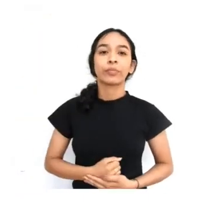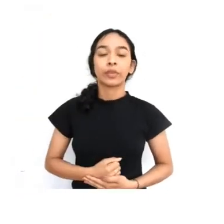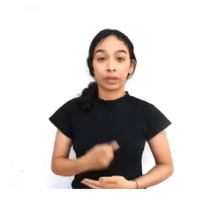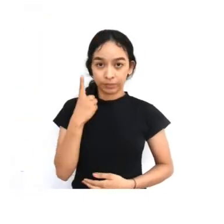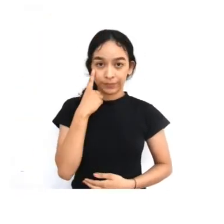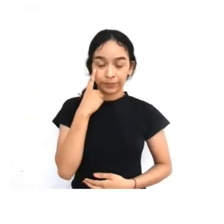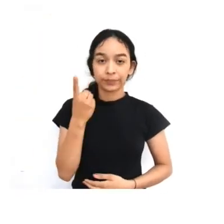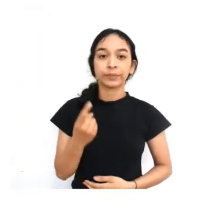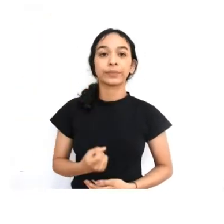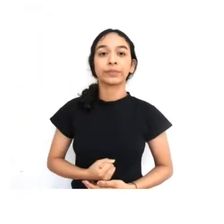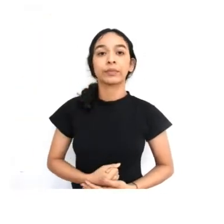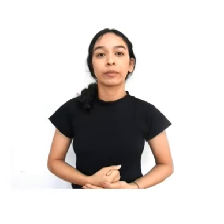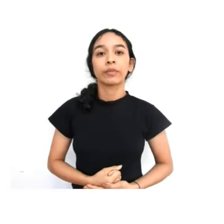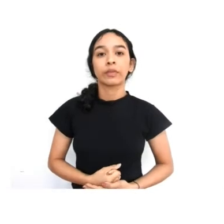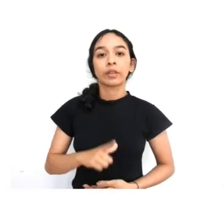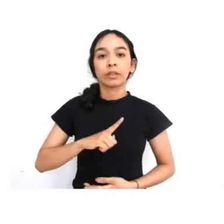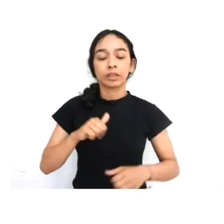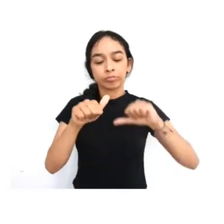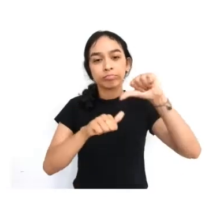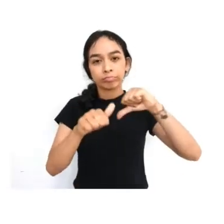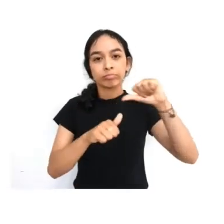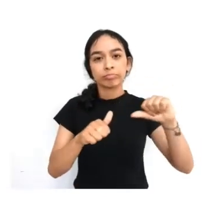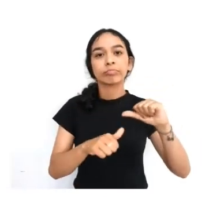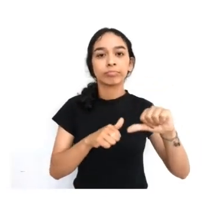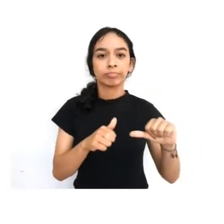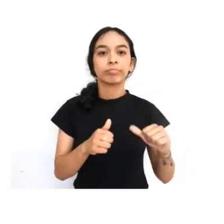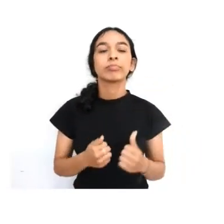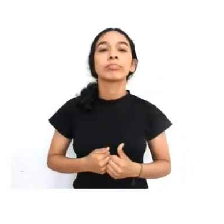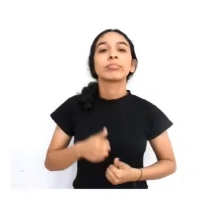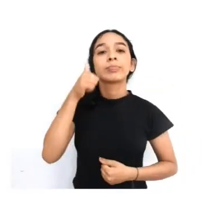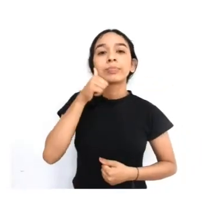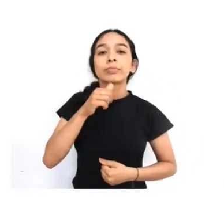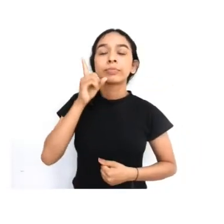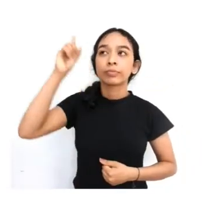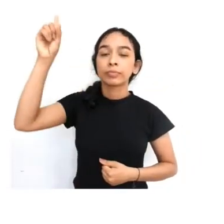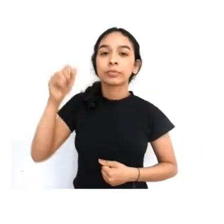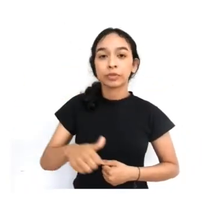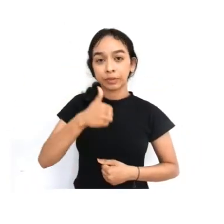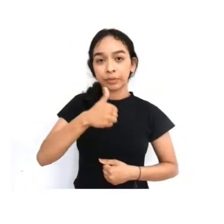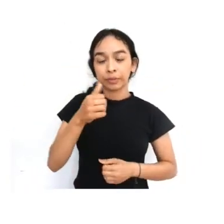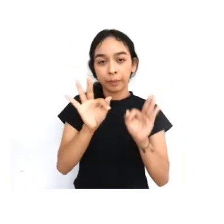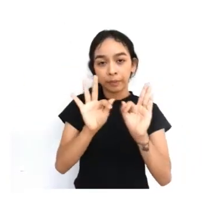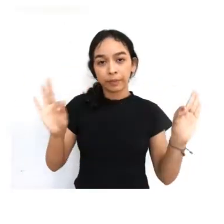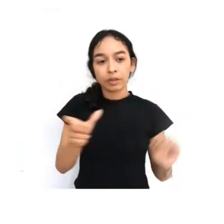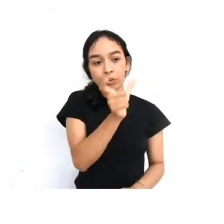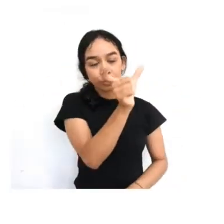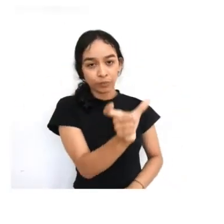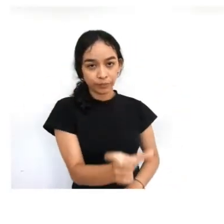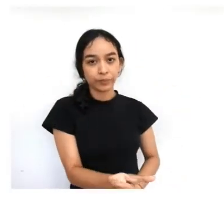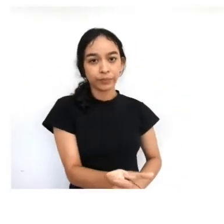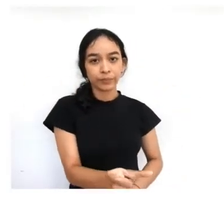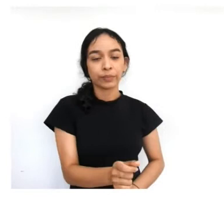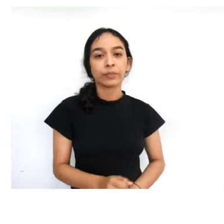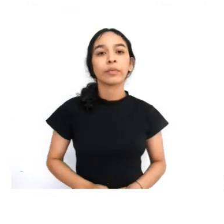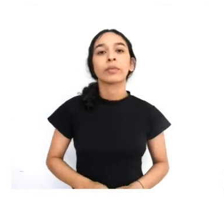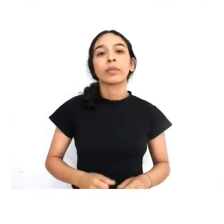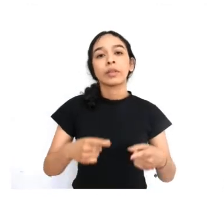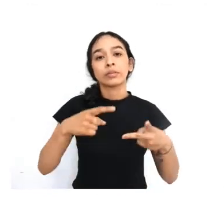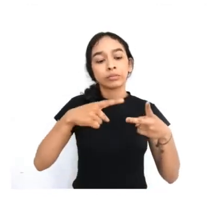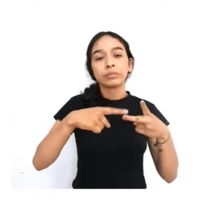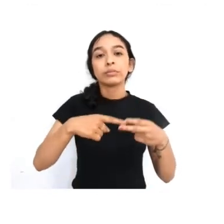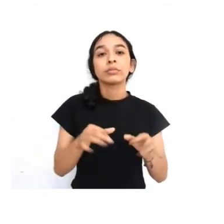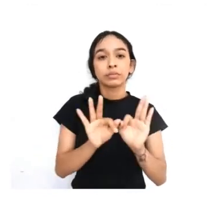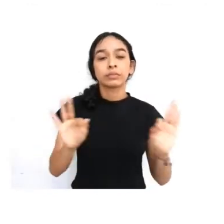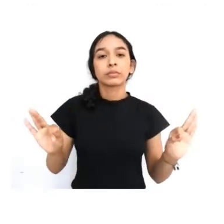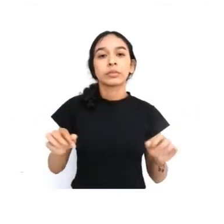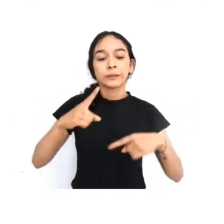alteração. Ninfa, na primeira oração, é um sujeito. Na segunda, é um objeto direto,